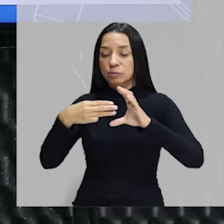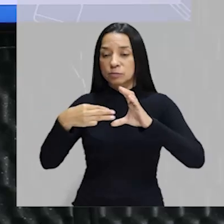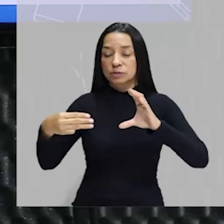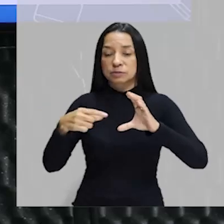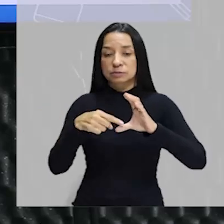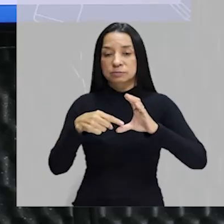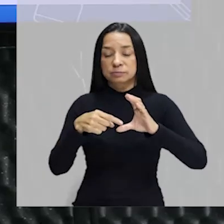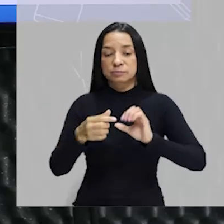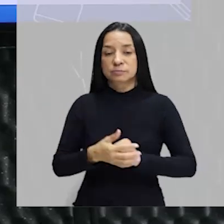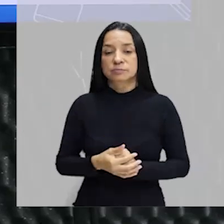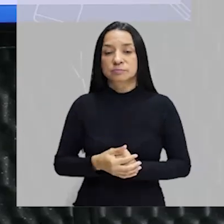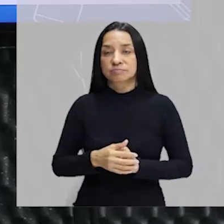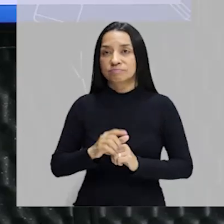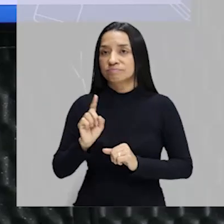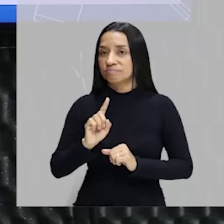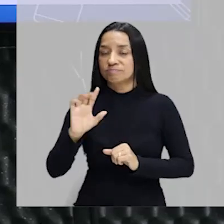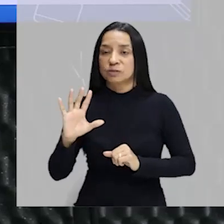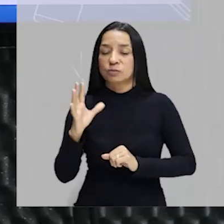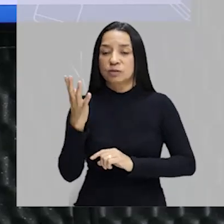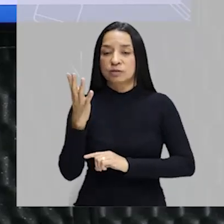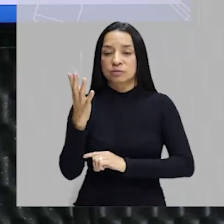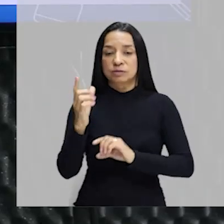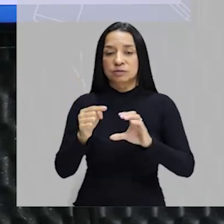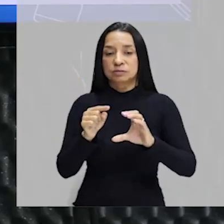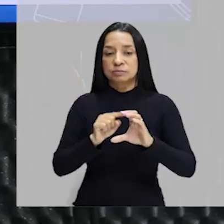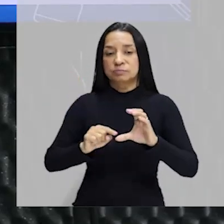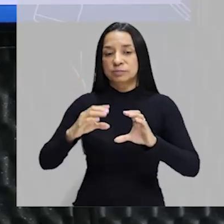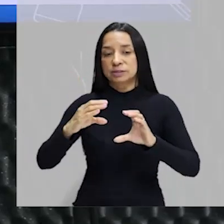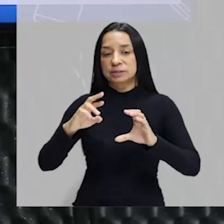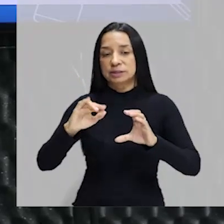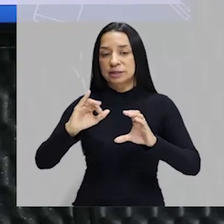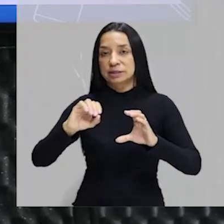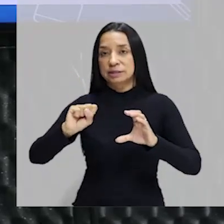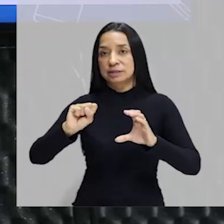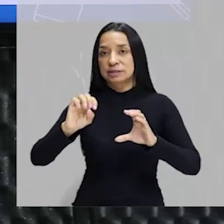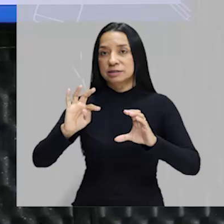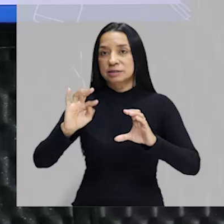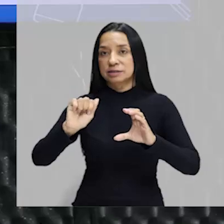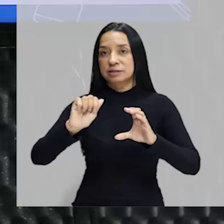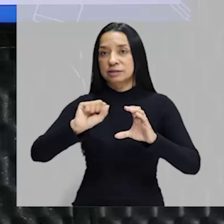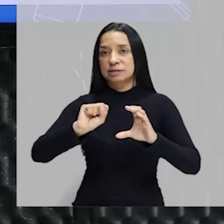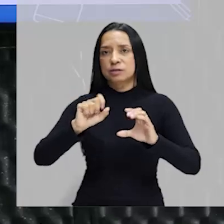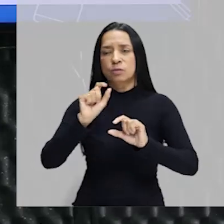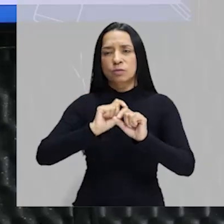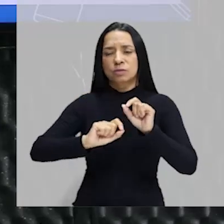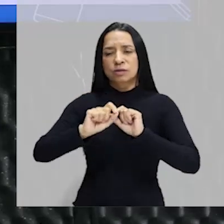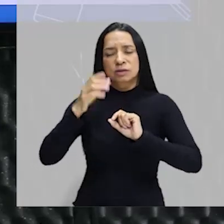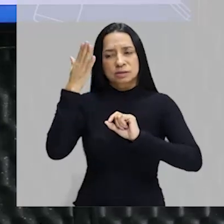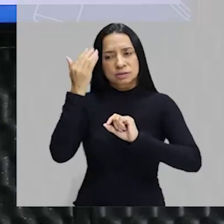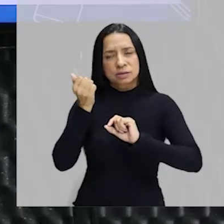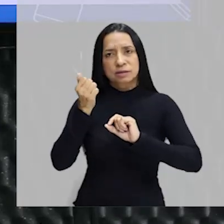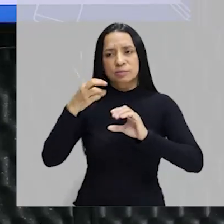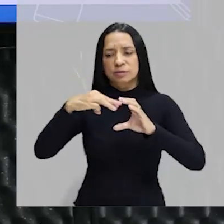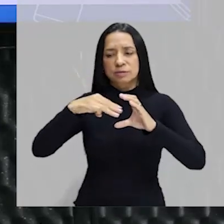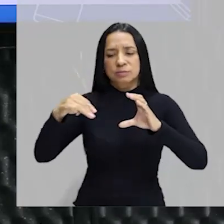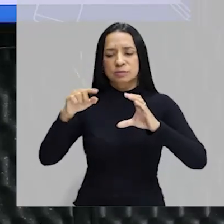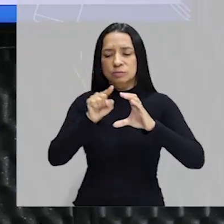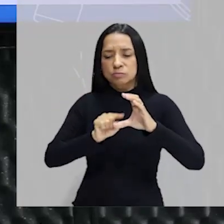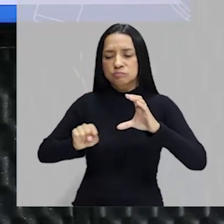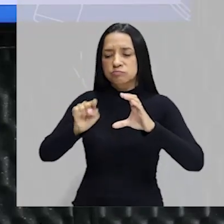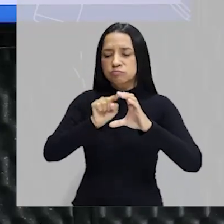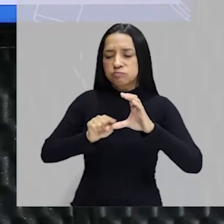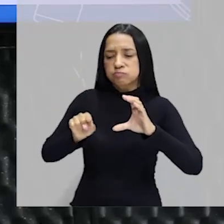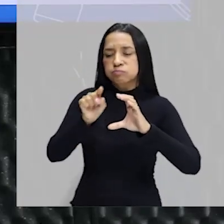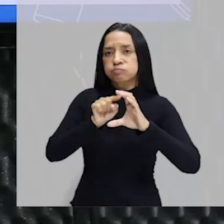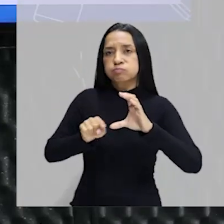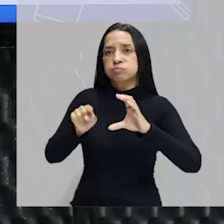de Krebs, ele não acontece nas cristas mitocondriais. O que são as cristas? Sabe que na mitocôndria tem um monte de voltinha, né? Um